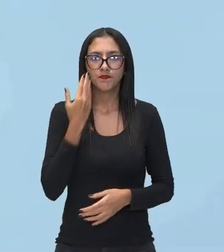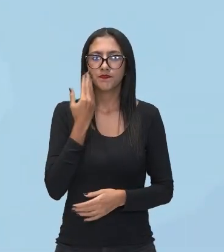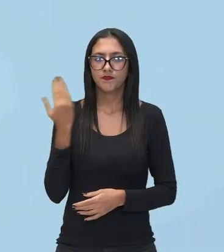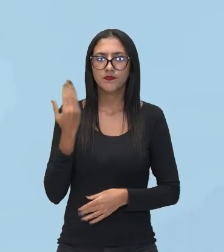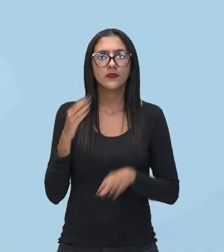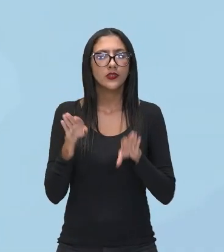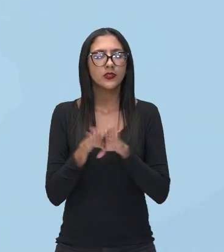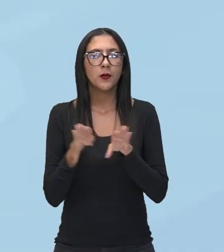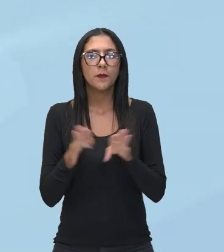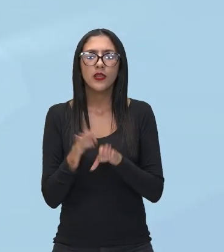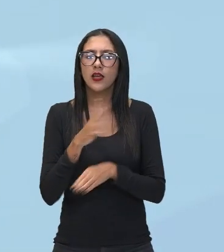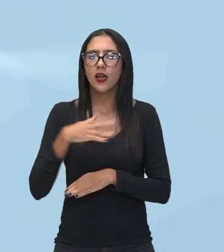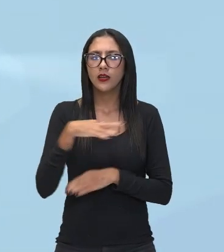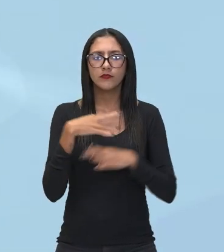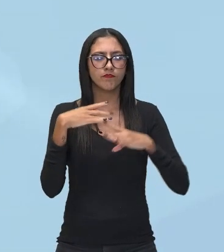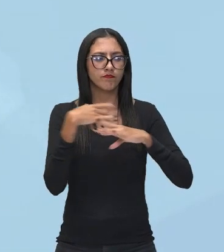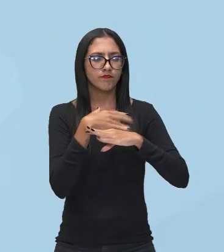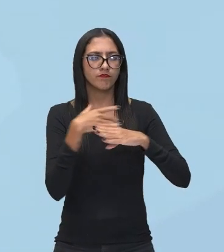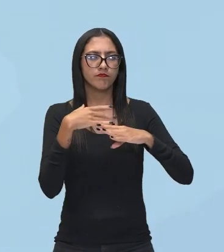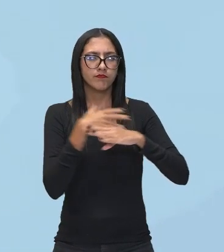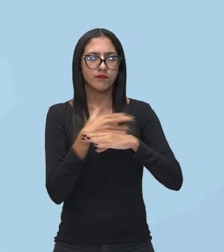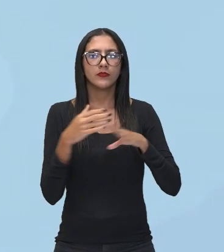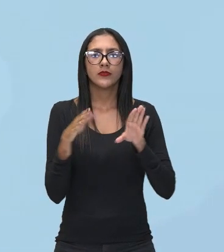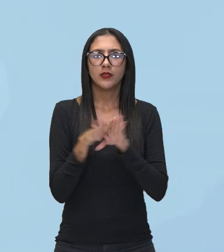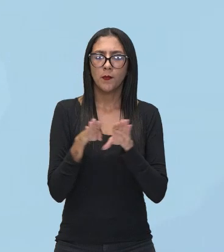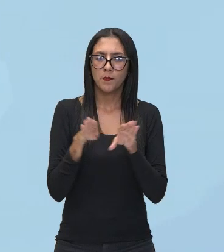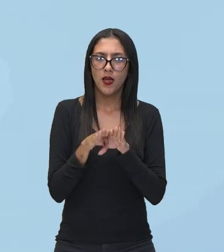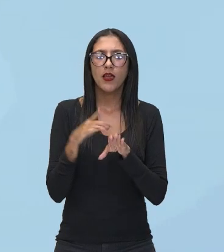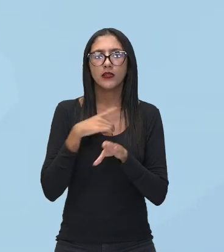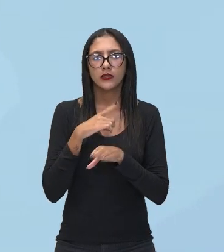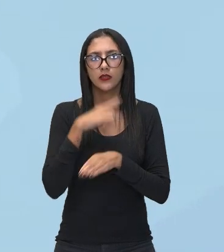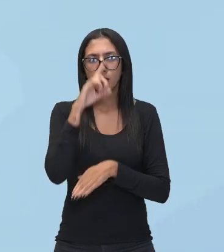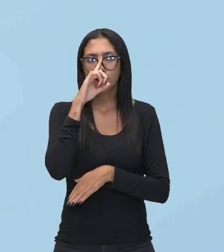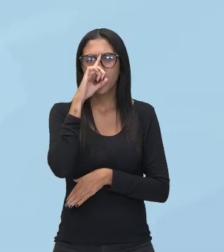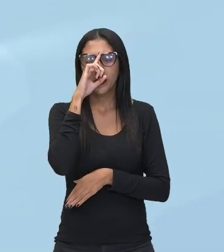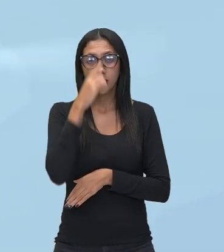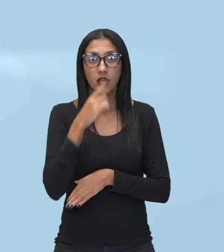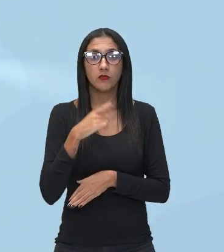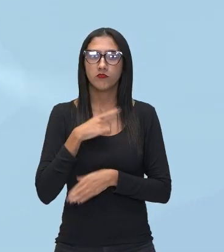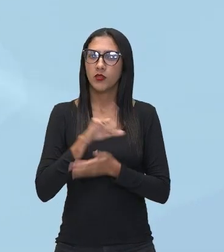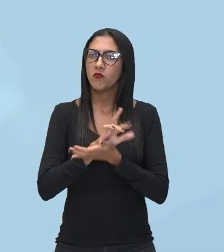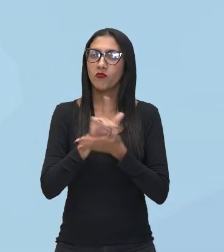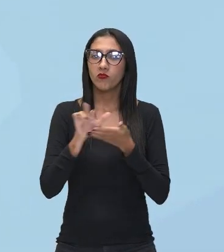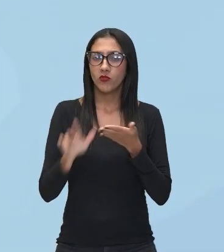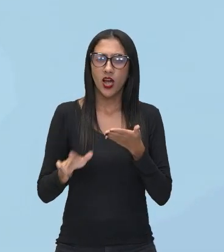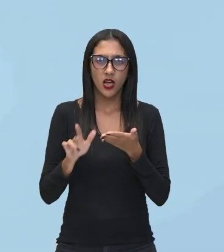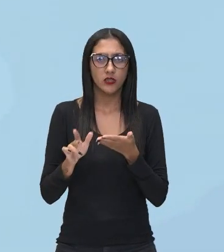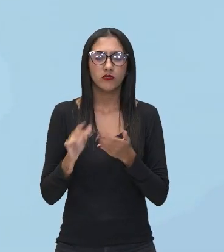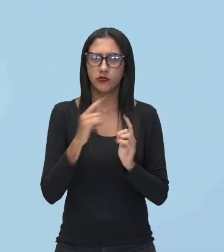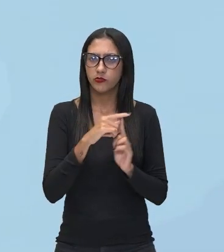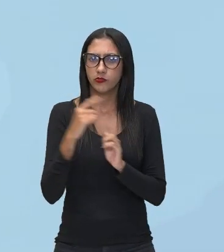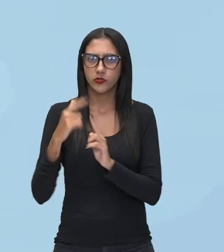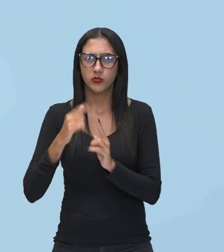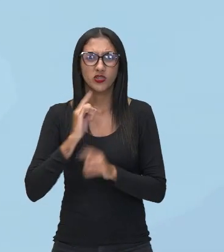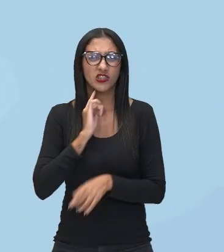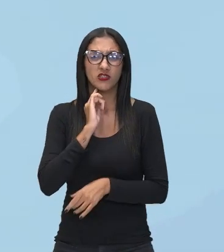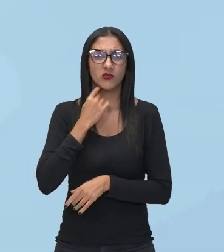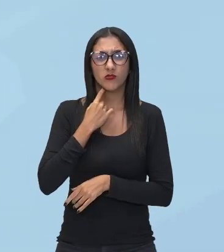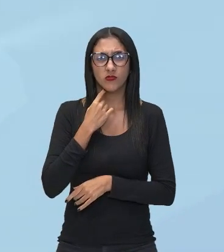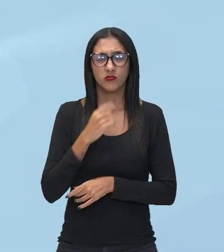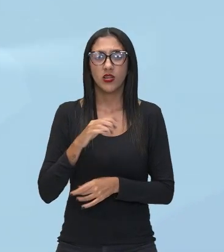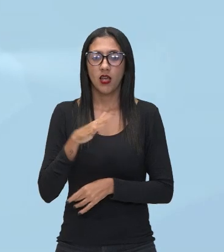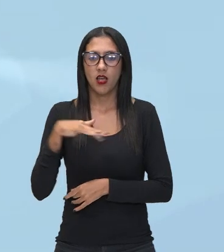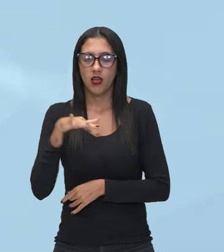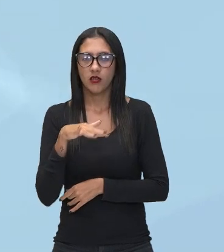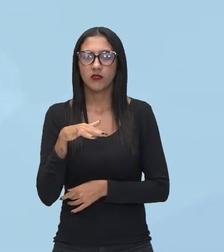na nossa animação, né? Verificando, né, que existem várias formas de poluição dos recursos hídricos nas